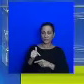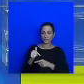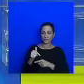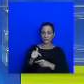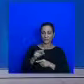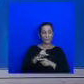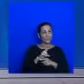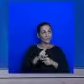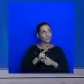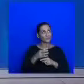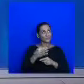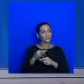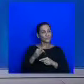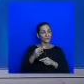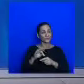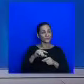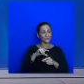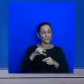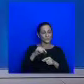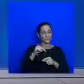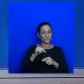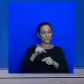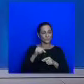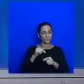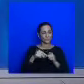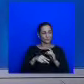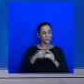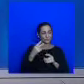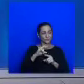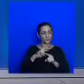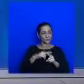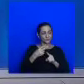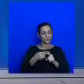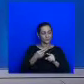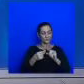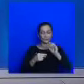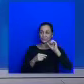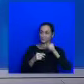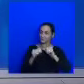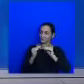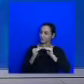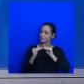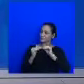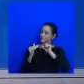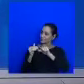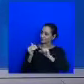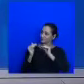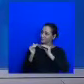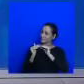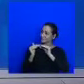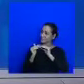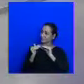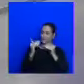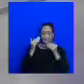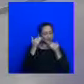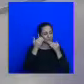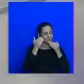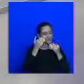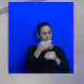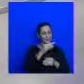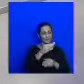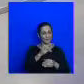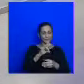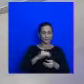37. Senhoras auditoras, confirmam o segundo sorteio da Dupla Cena? Sim, confirmo. Sim, confirmo. Obrigado